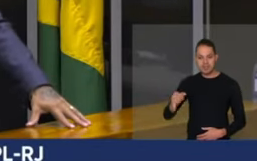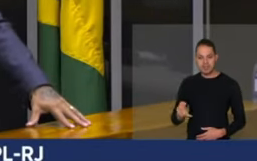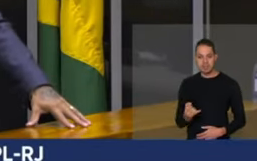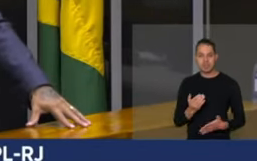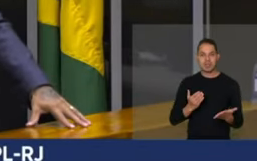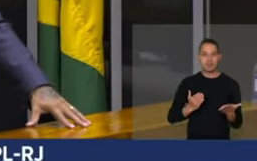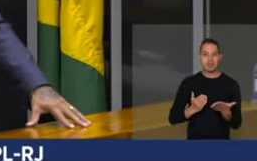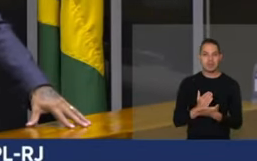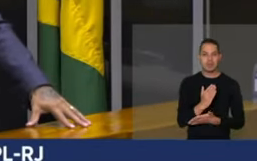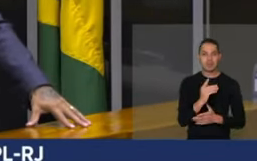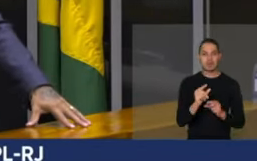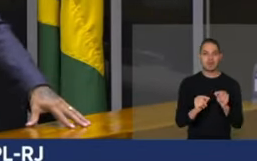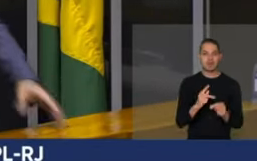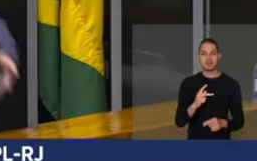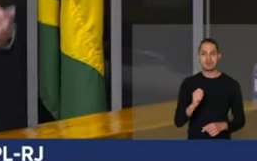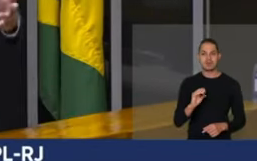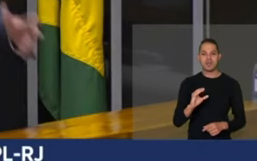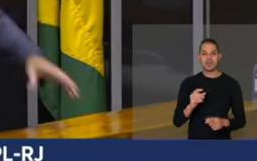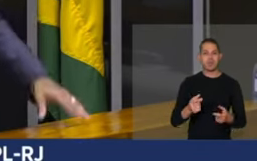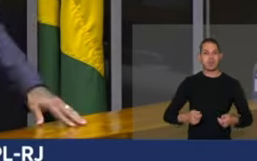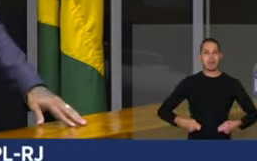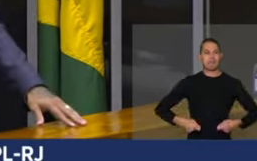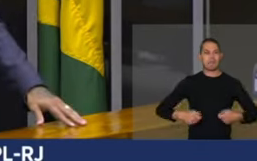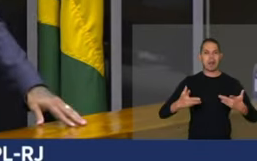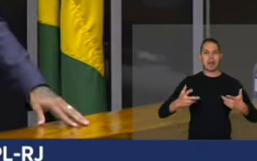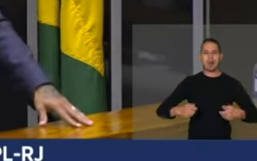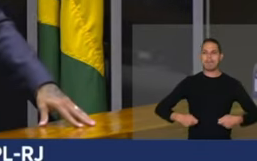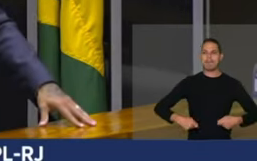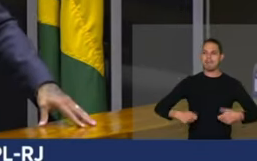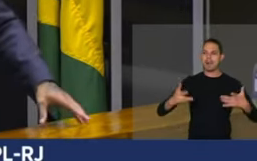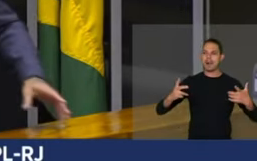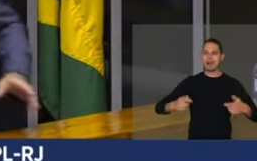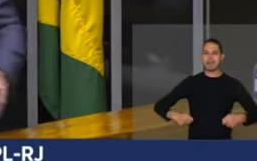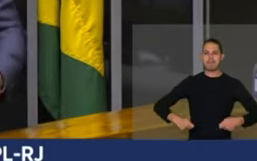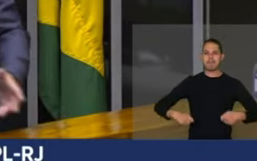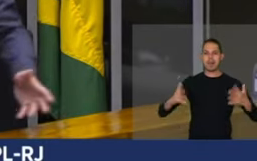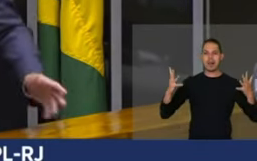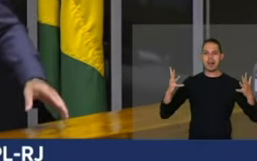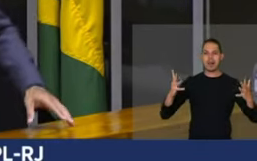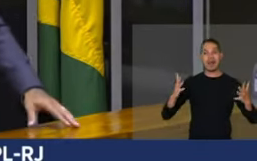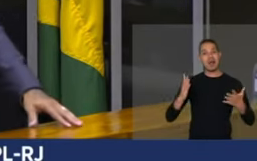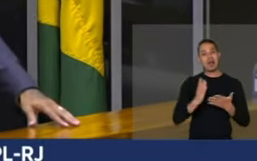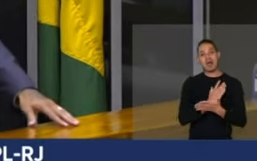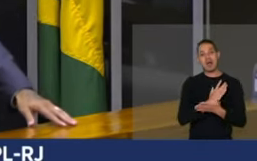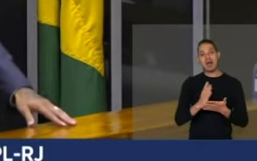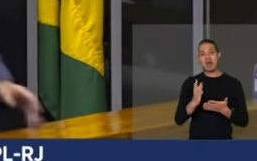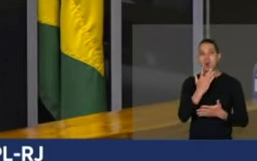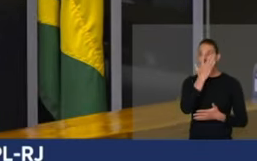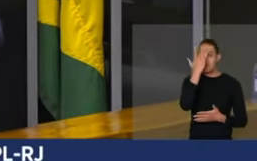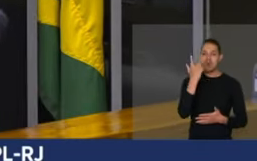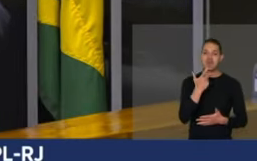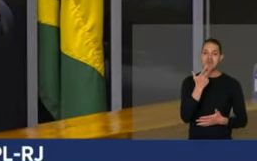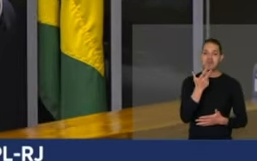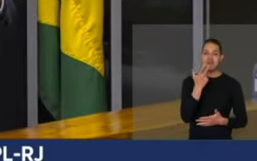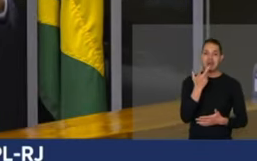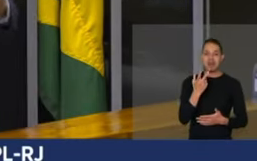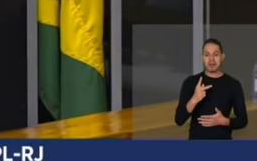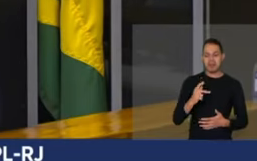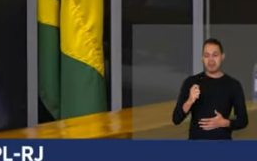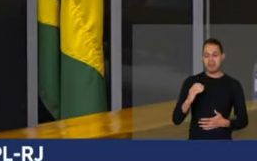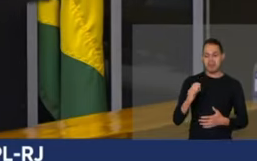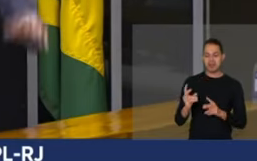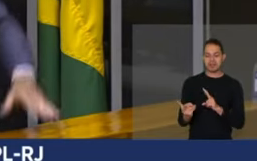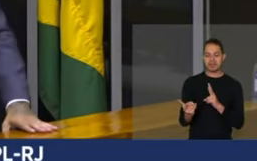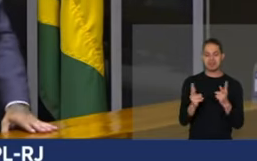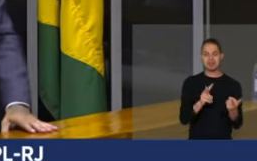a PEC da gastança, PEC do estouro, ou como alguns gostam de chamar, a PEC da transição. Transição